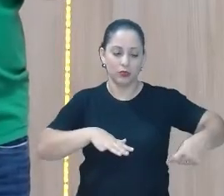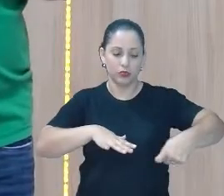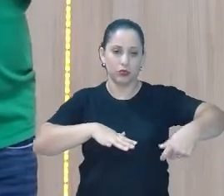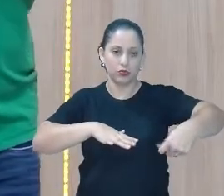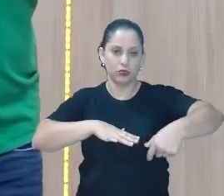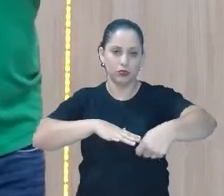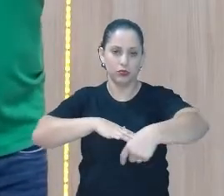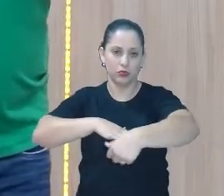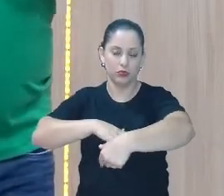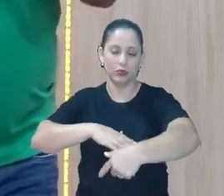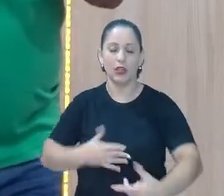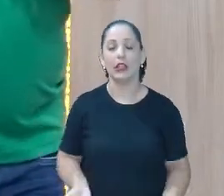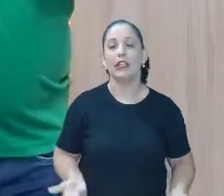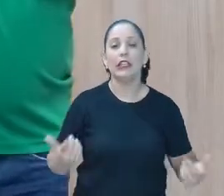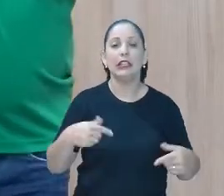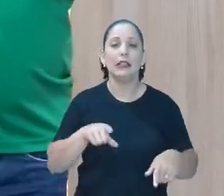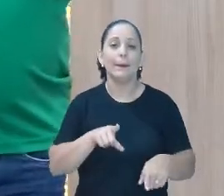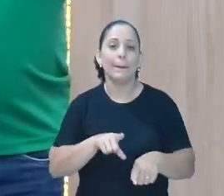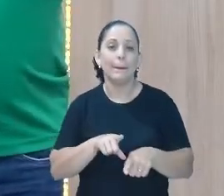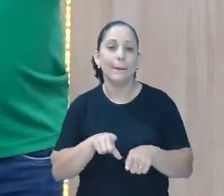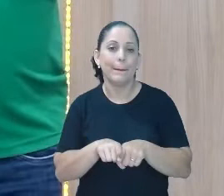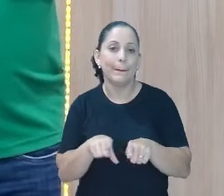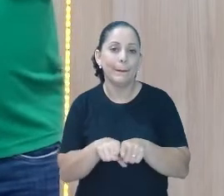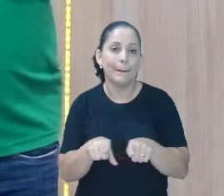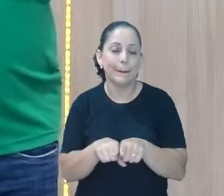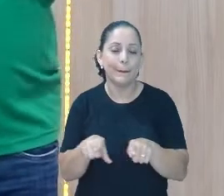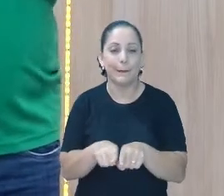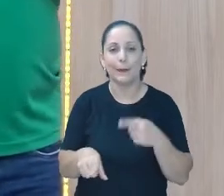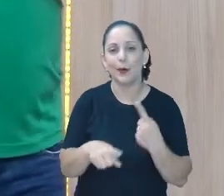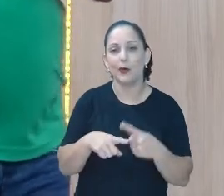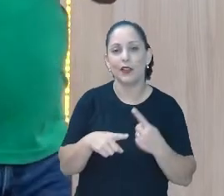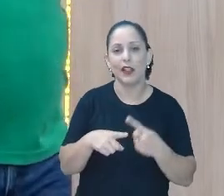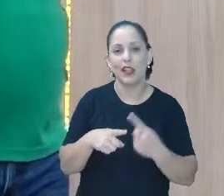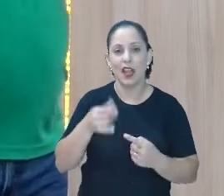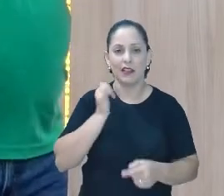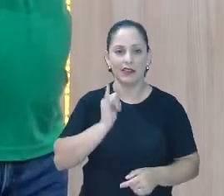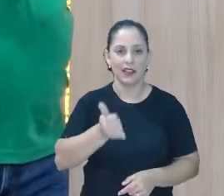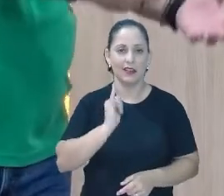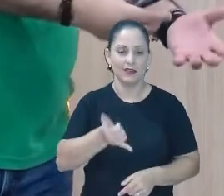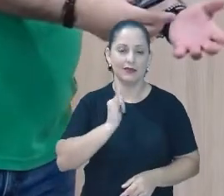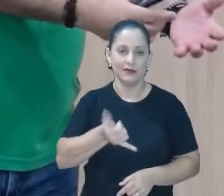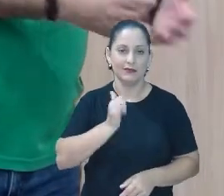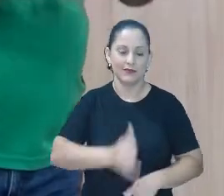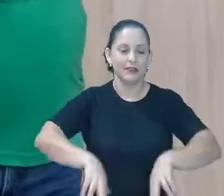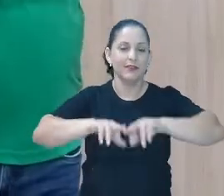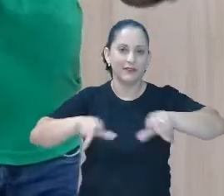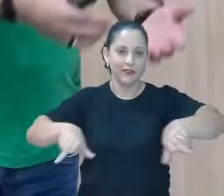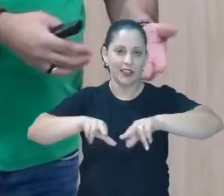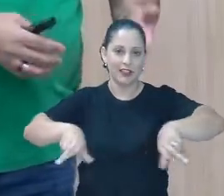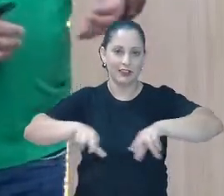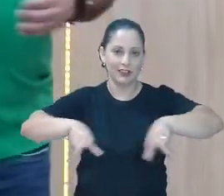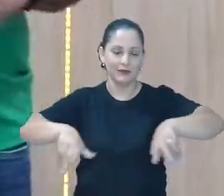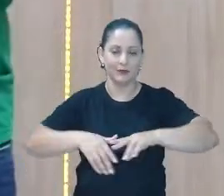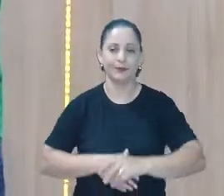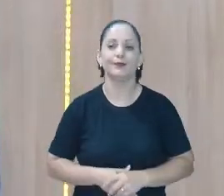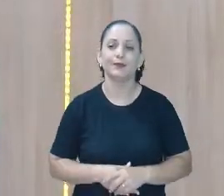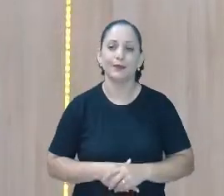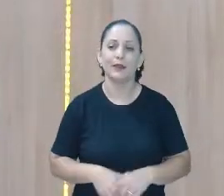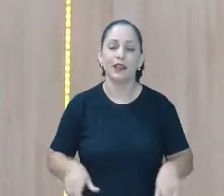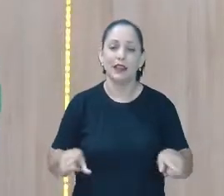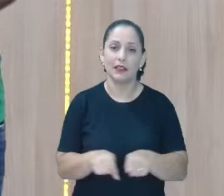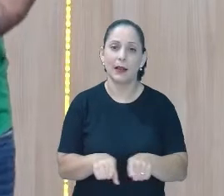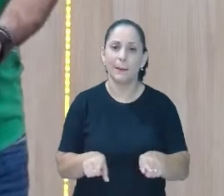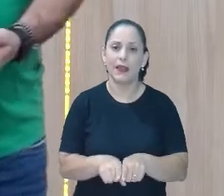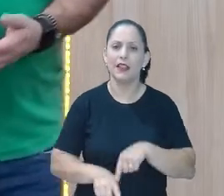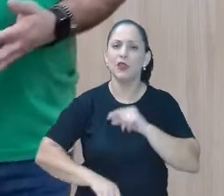estão trazendo seriam uma narrativa diferente daquelas que estão sendo apresentadas, ou que